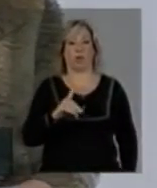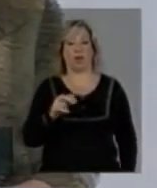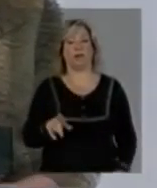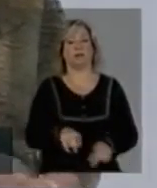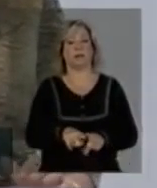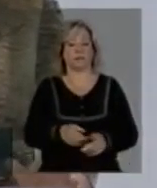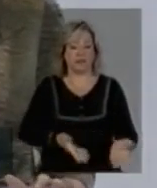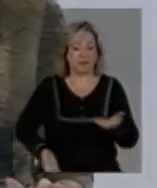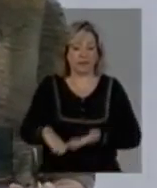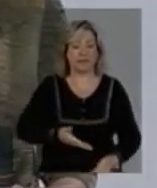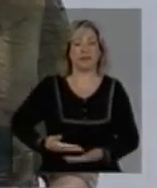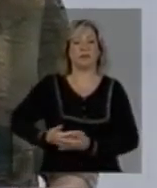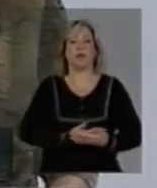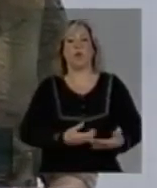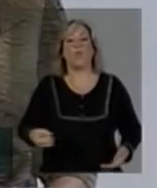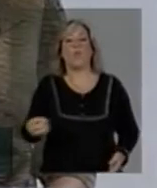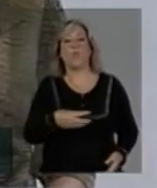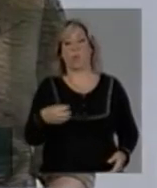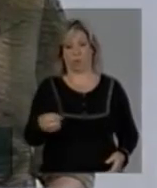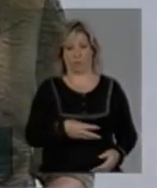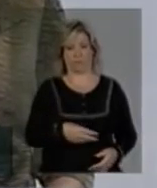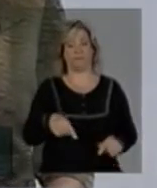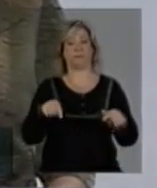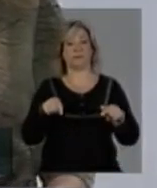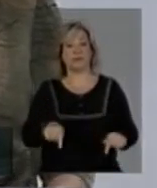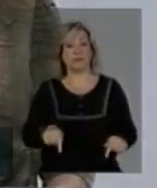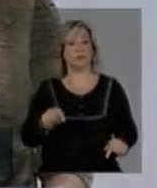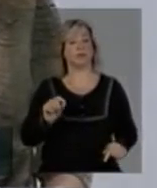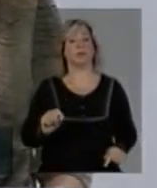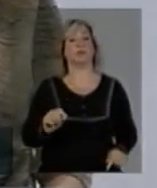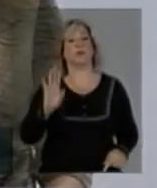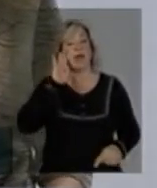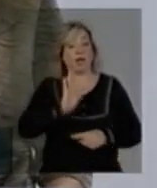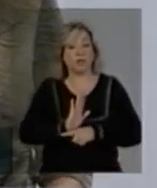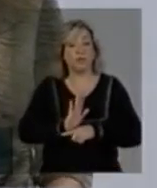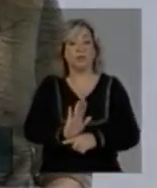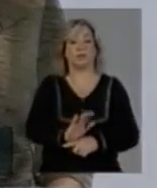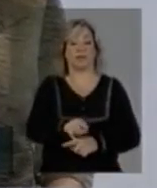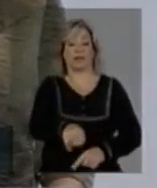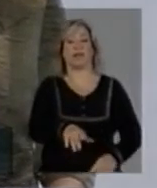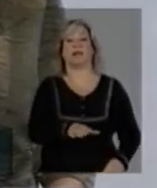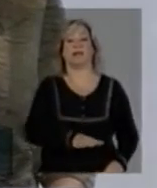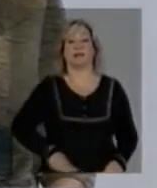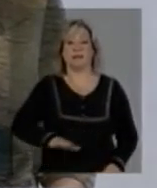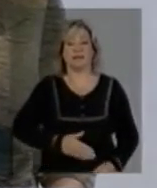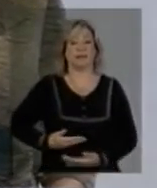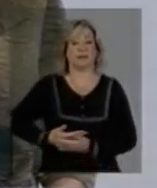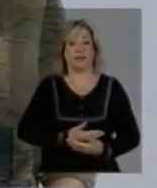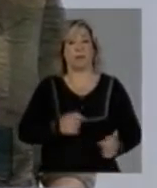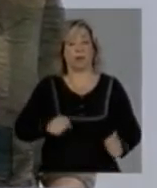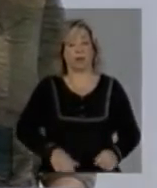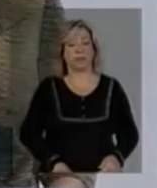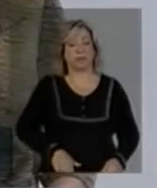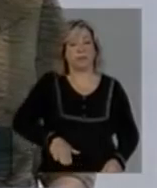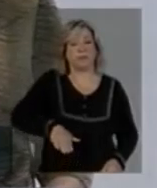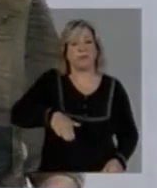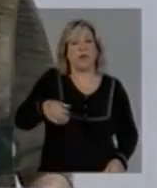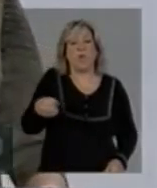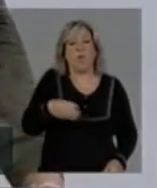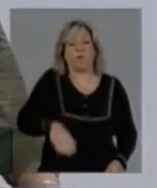brasileiros, chamamos essas duas instituições educacionais de creches, de